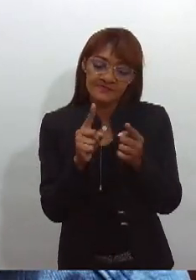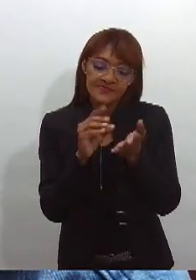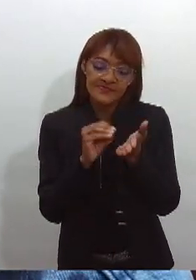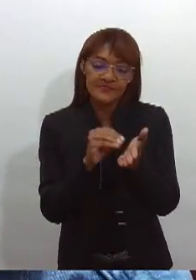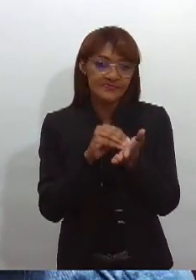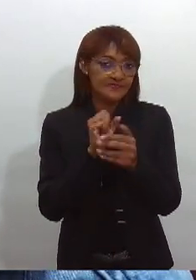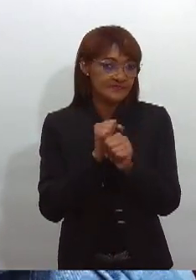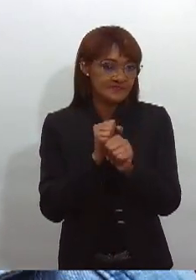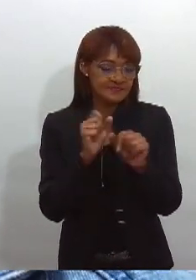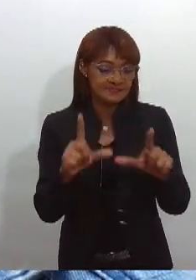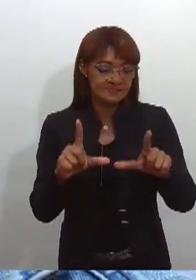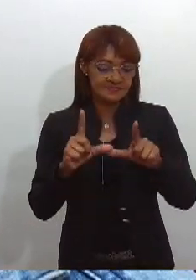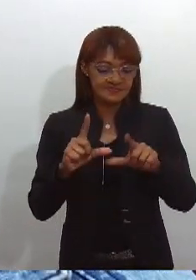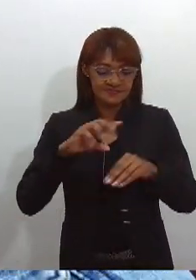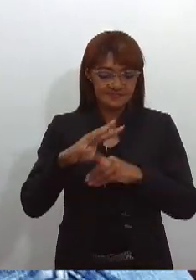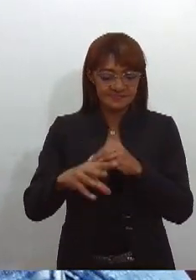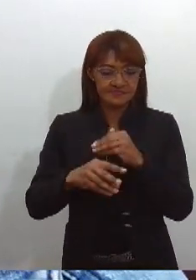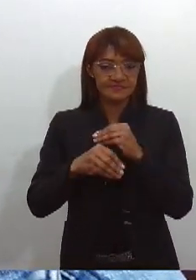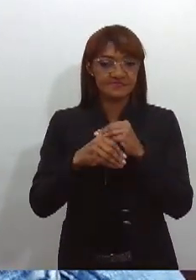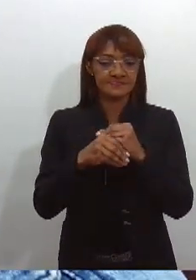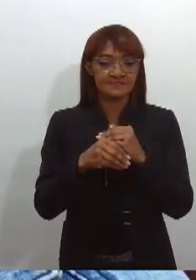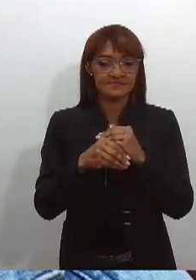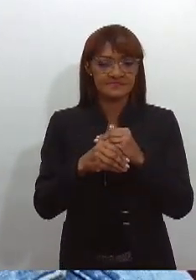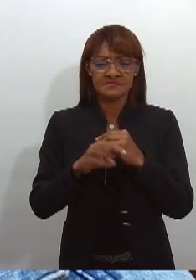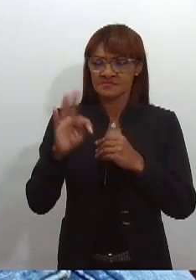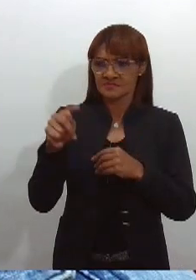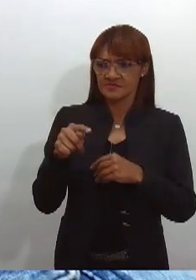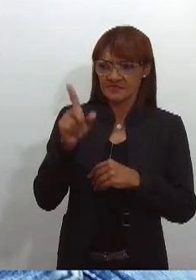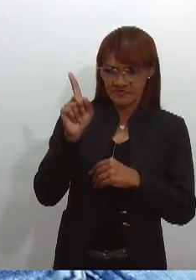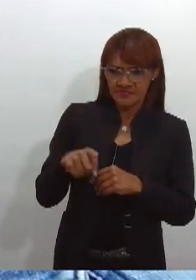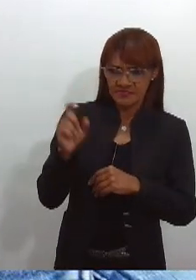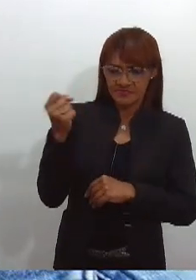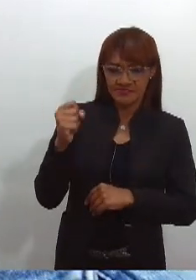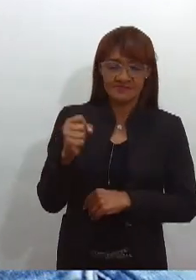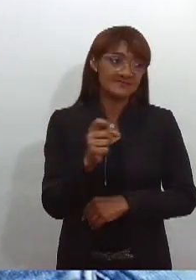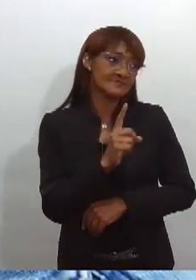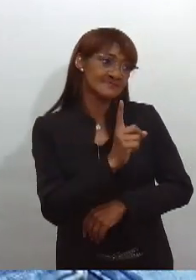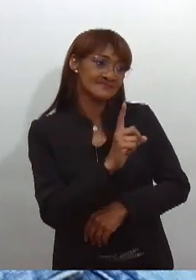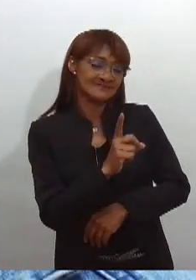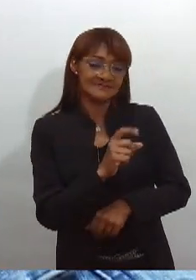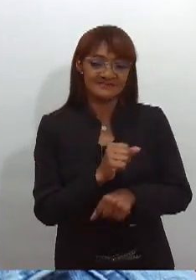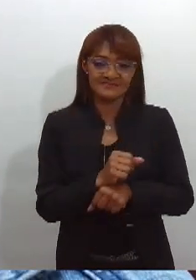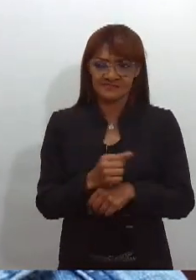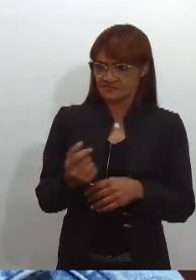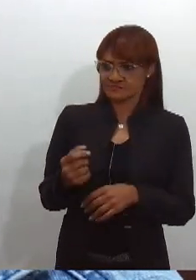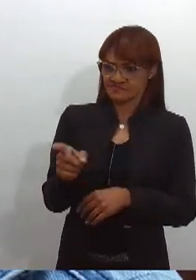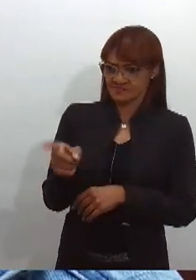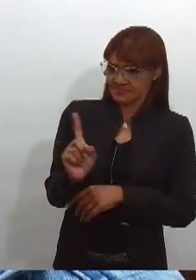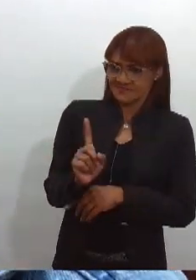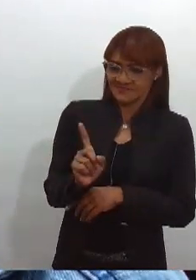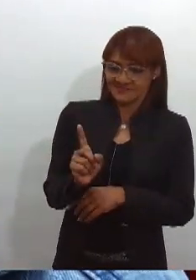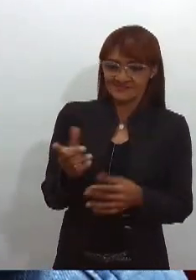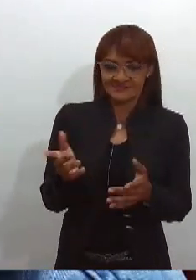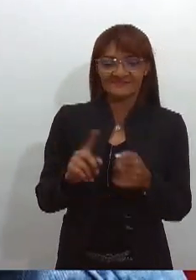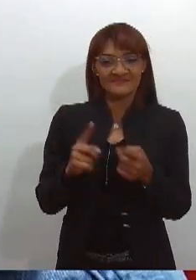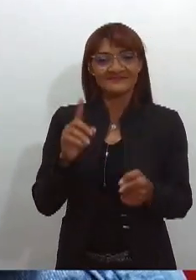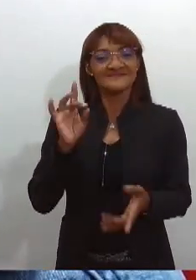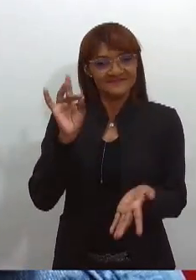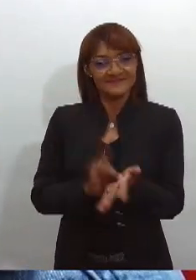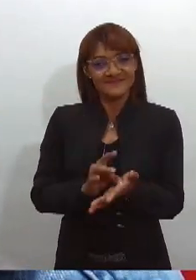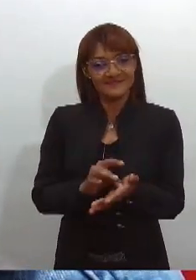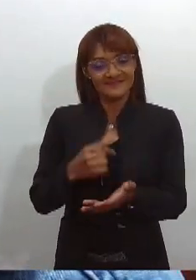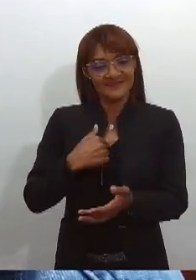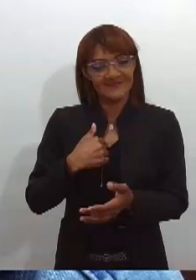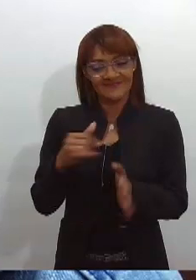complementar, porque todo mundo dizia assim, você é sergipana, né, Marilda? Eu dizia, não, não sou sergipana. Você não é sergipana? Agora eu vou dizer, eu sou sergipana, porque